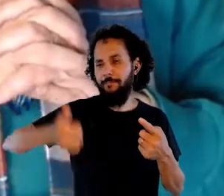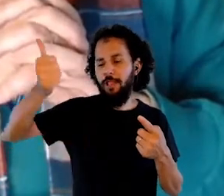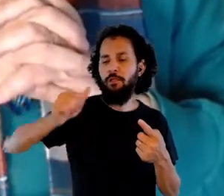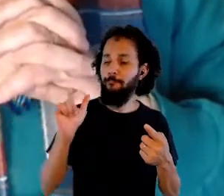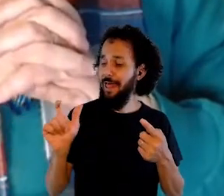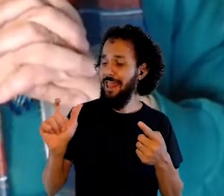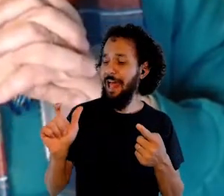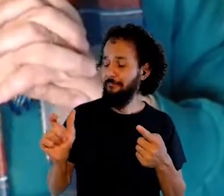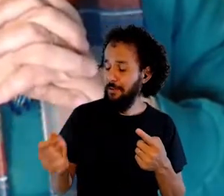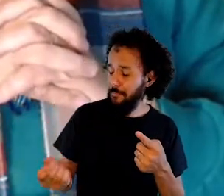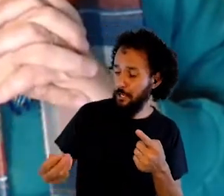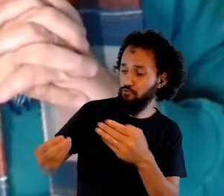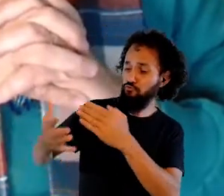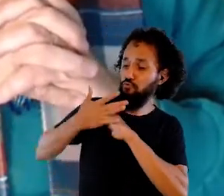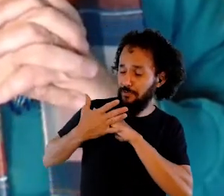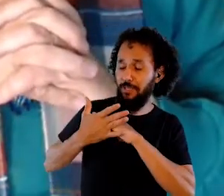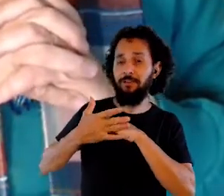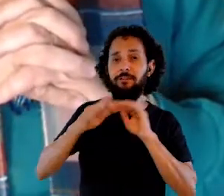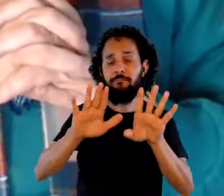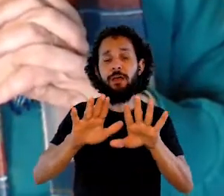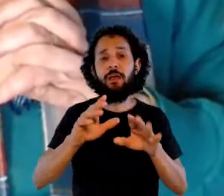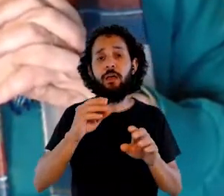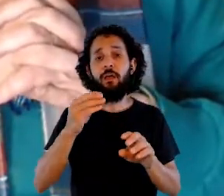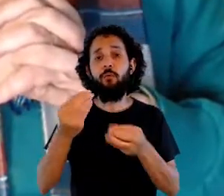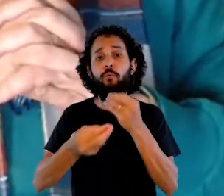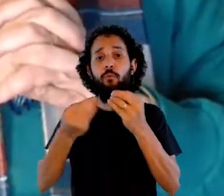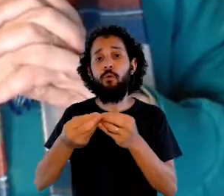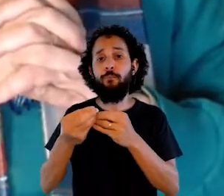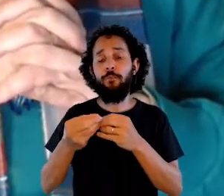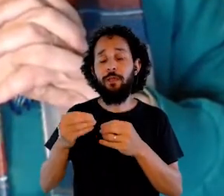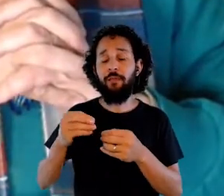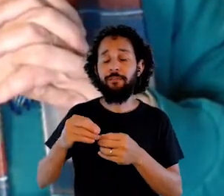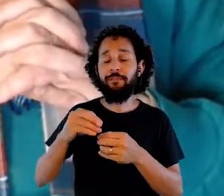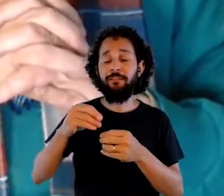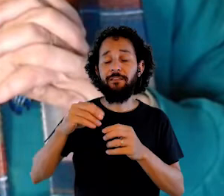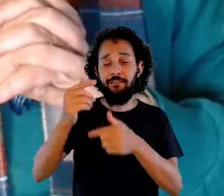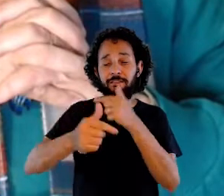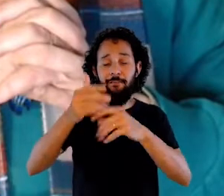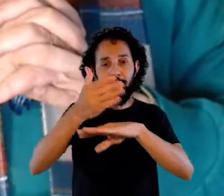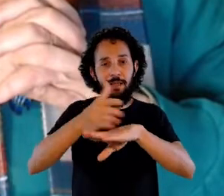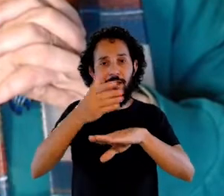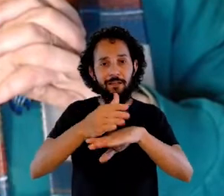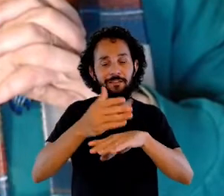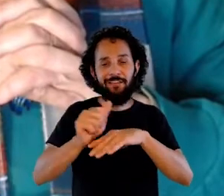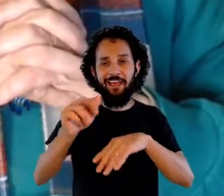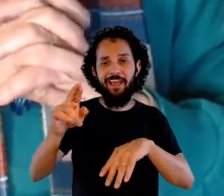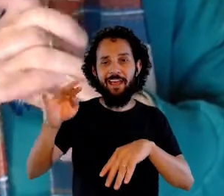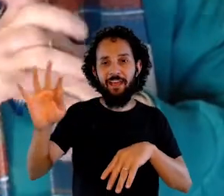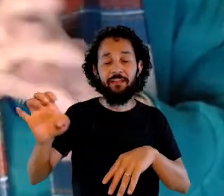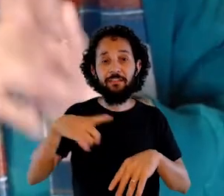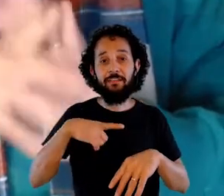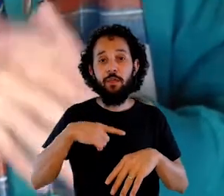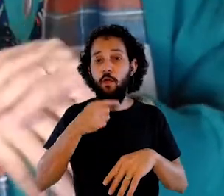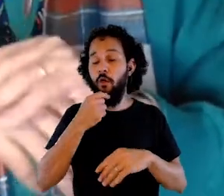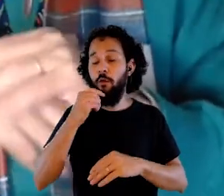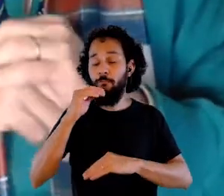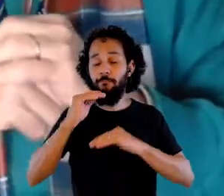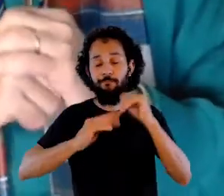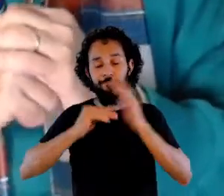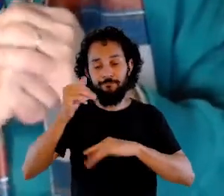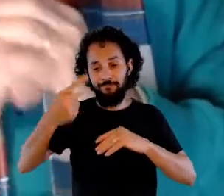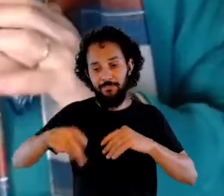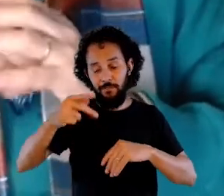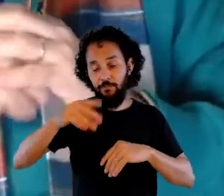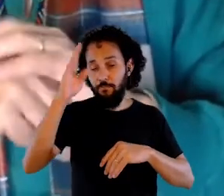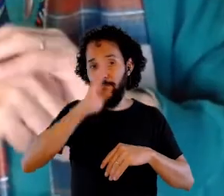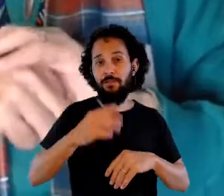como no exercício da minha arte, você falou um pouco para trás, tem um teatrólogo brasileiro também, você citou o texto do